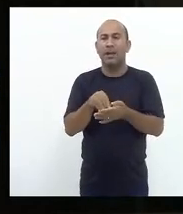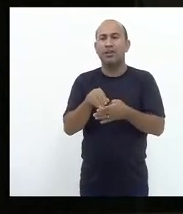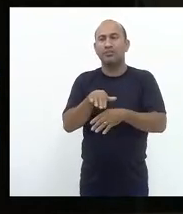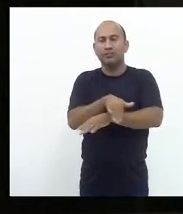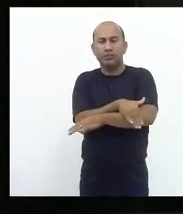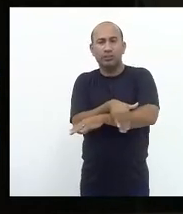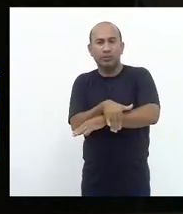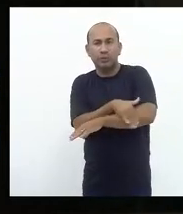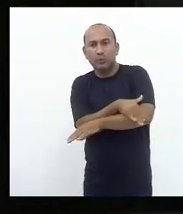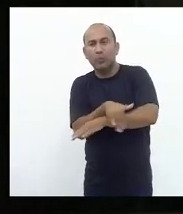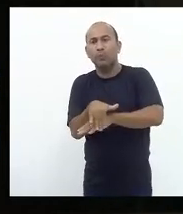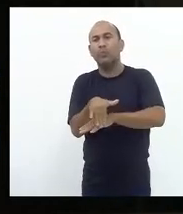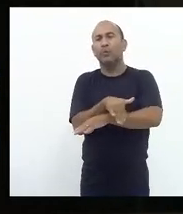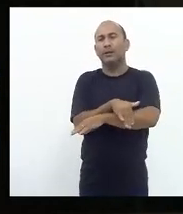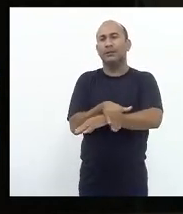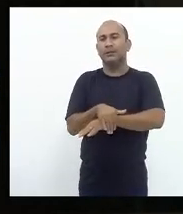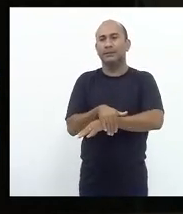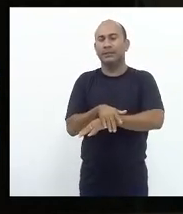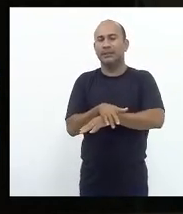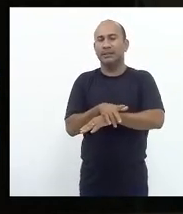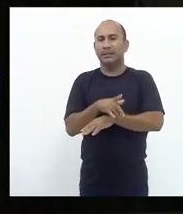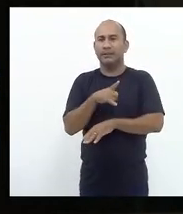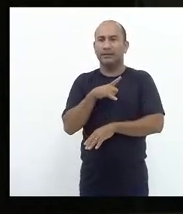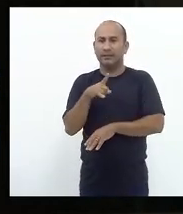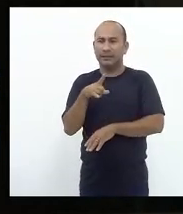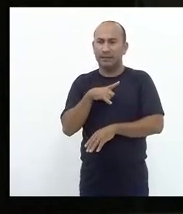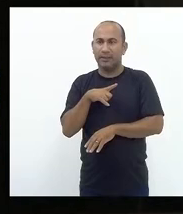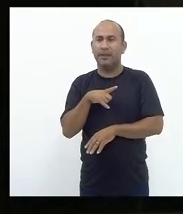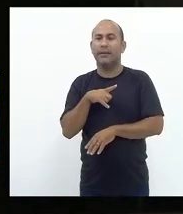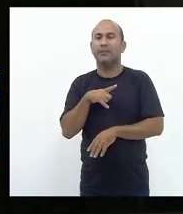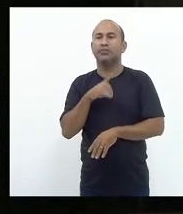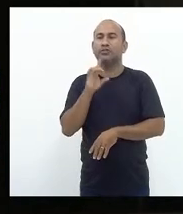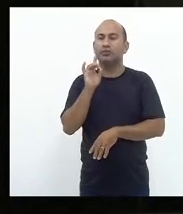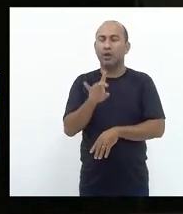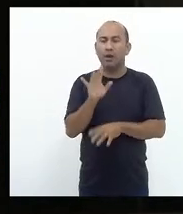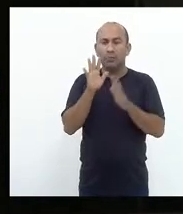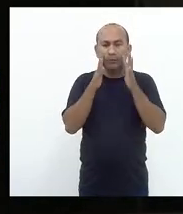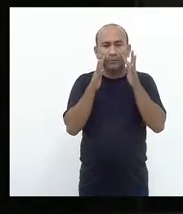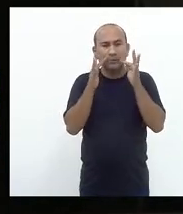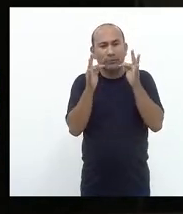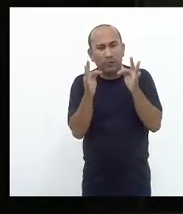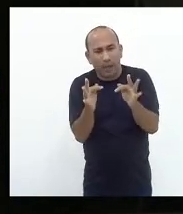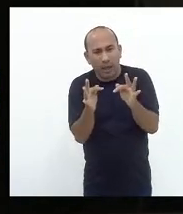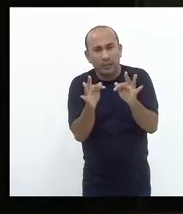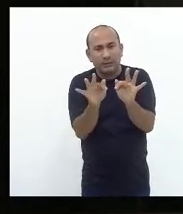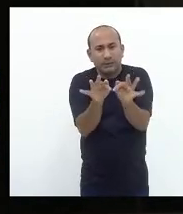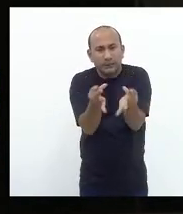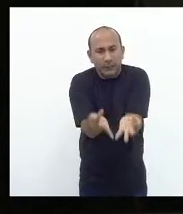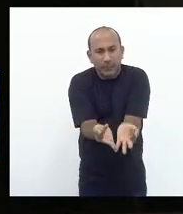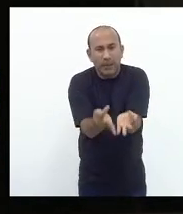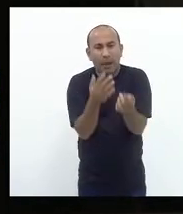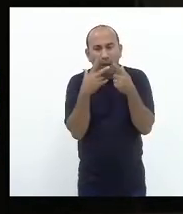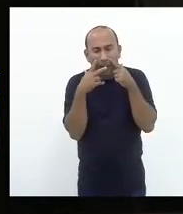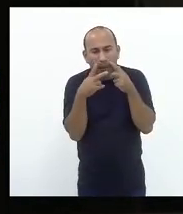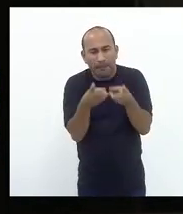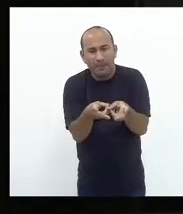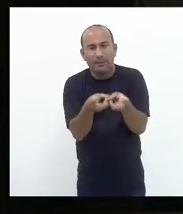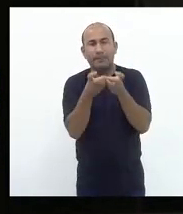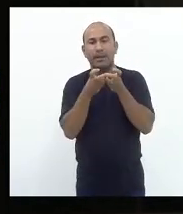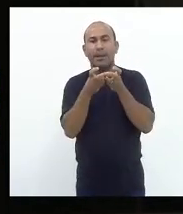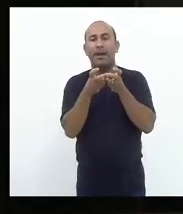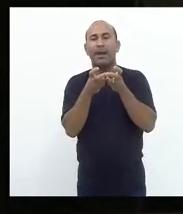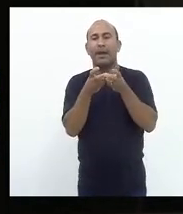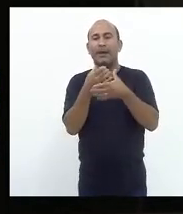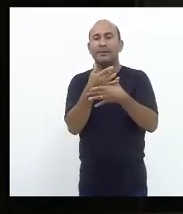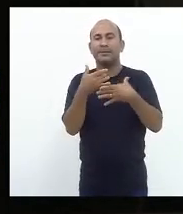pavimentações, e basta um simples olhar para ver que a cidade ela sofre muito e